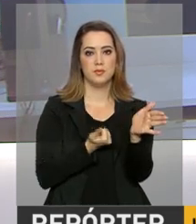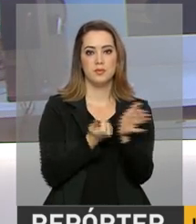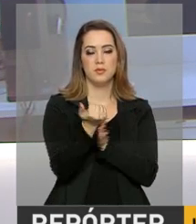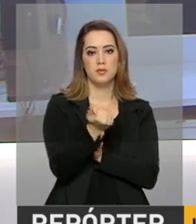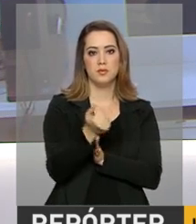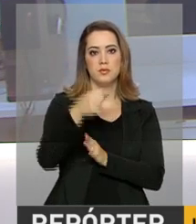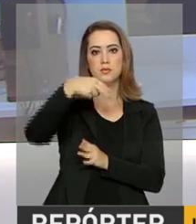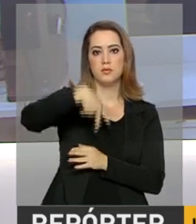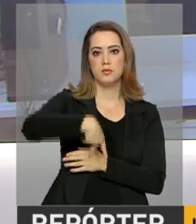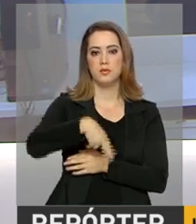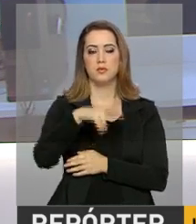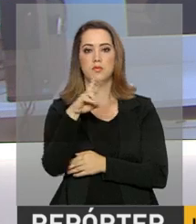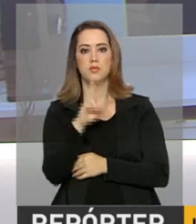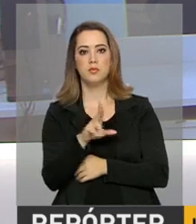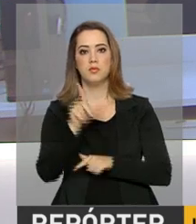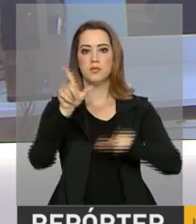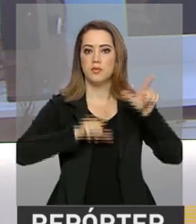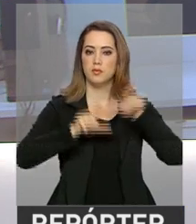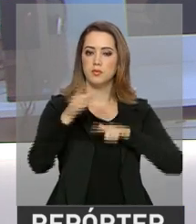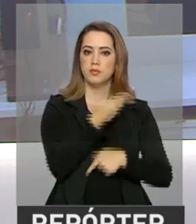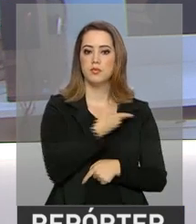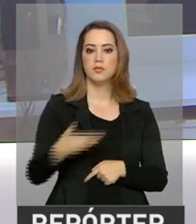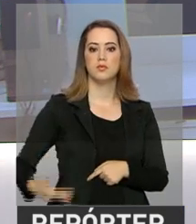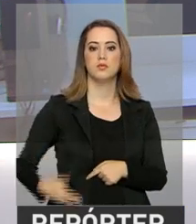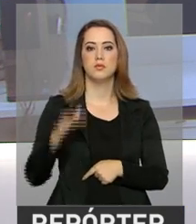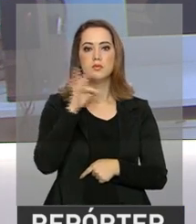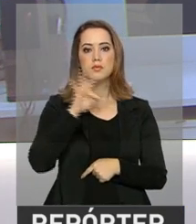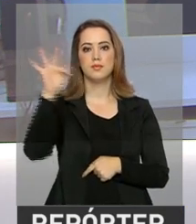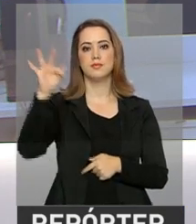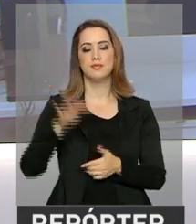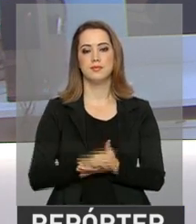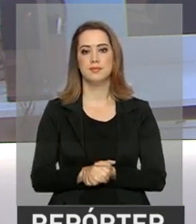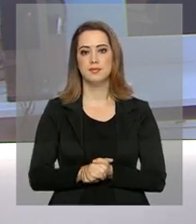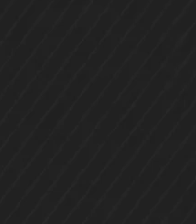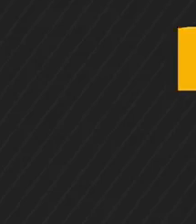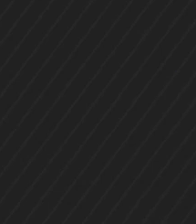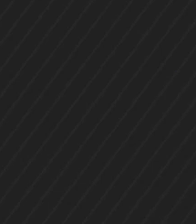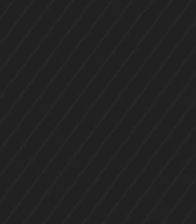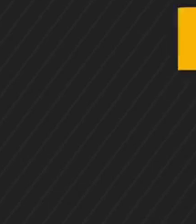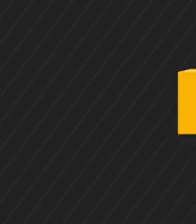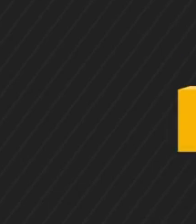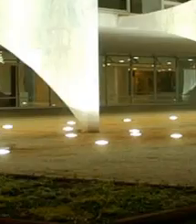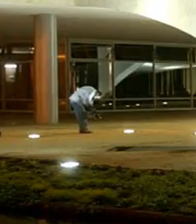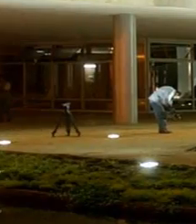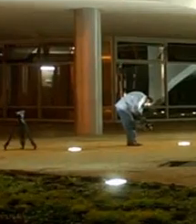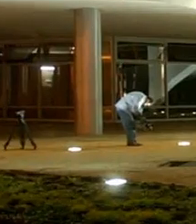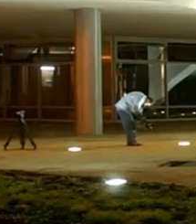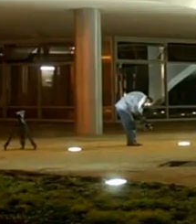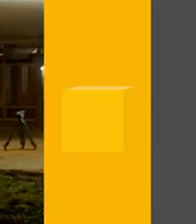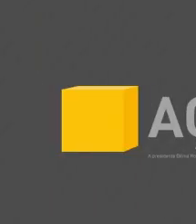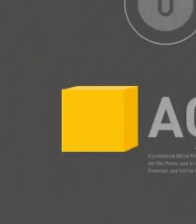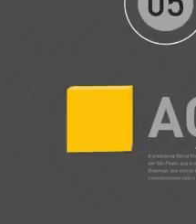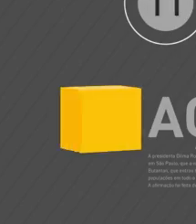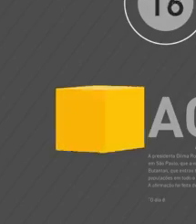sociais. Continue com a gente na NBR, a TV do Governo Federal.